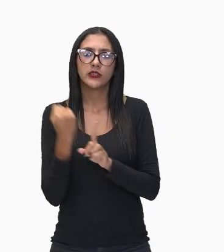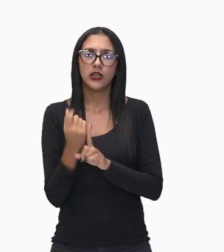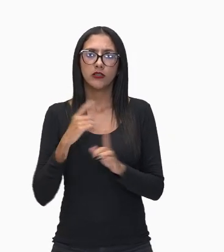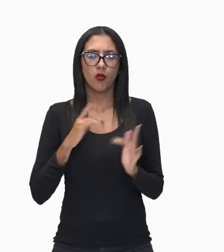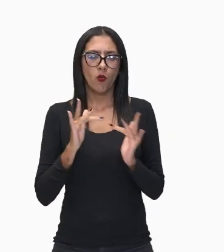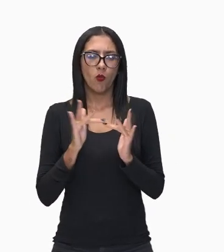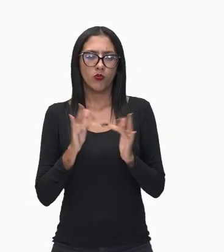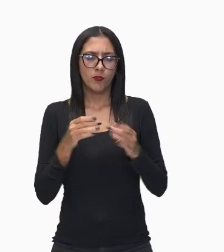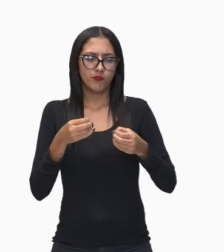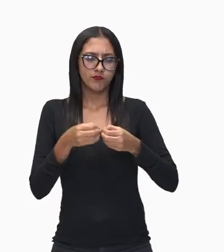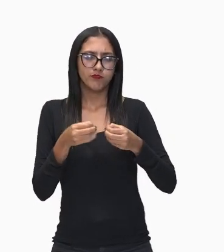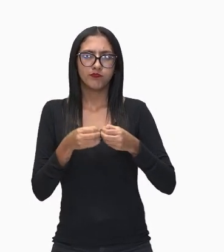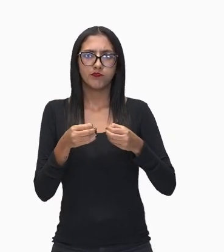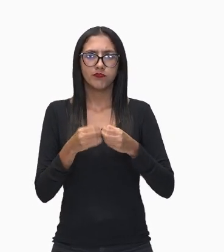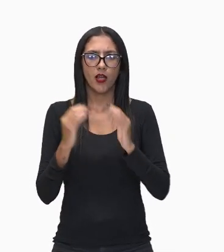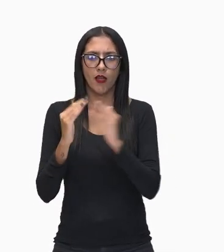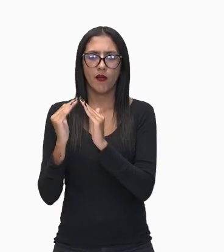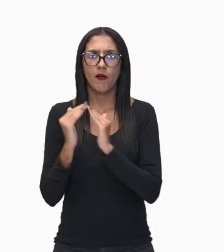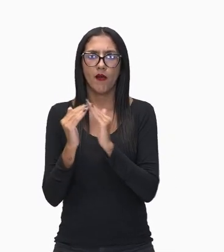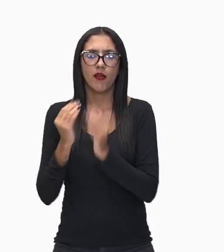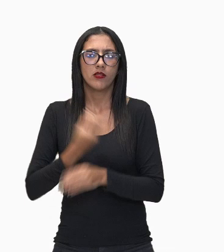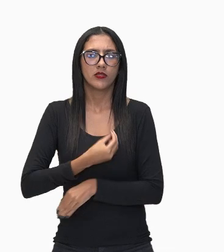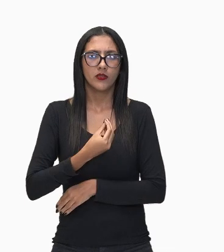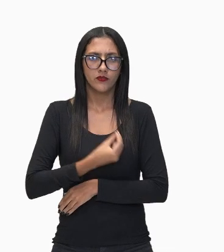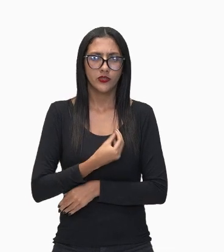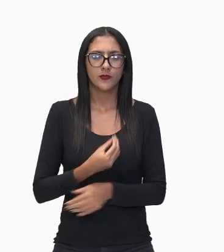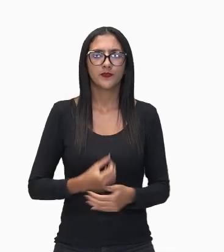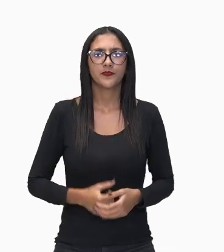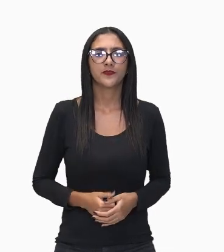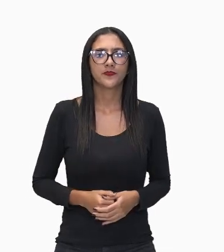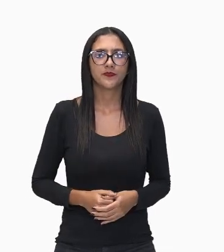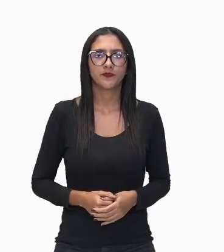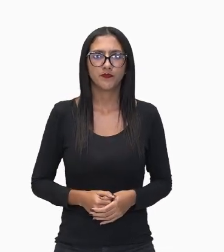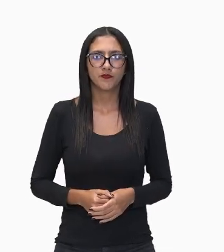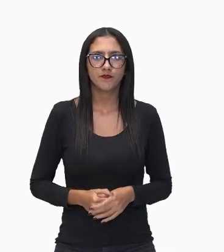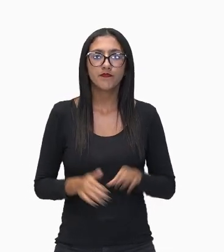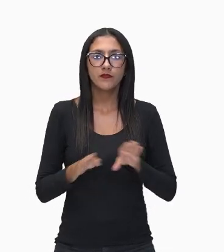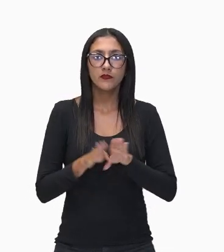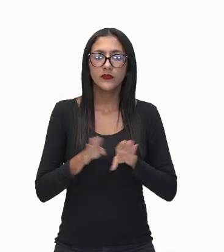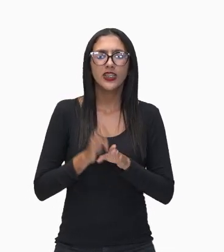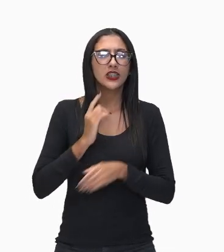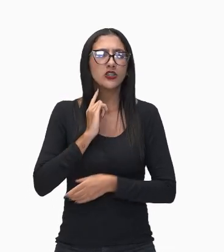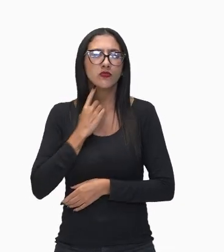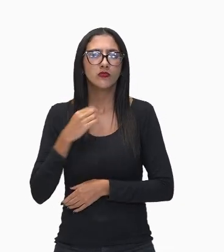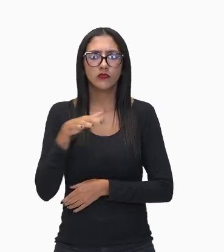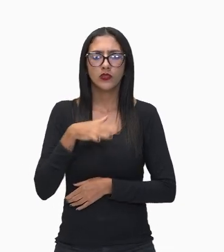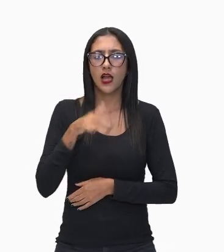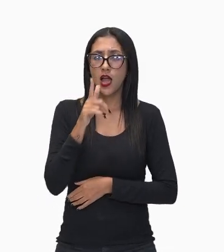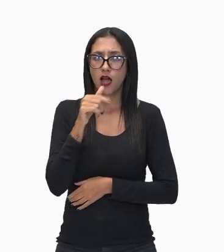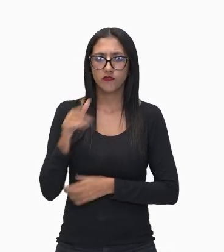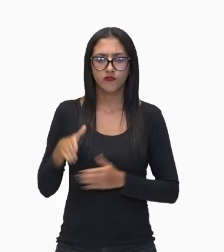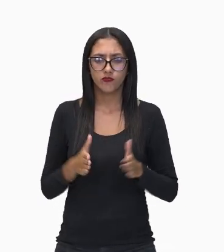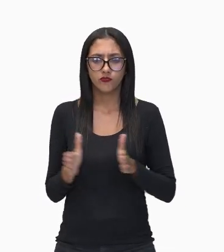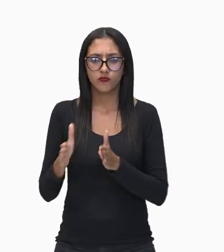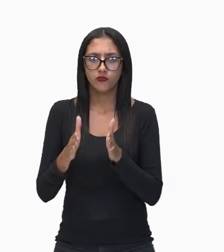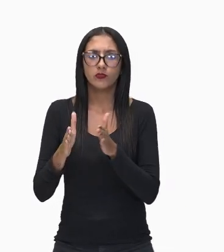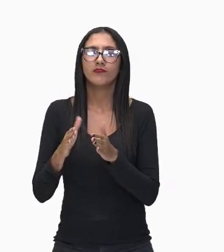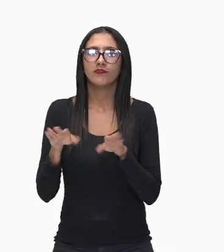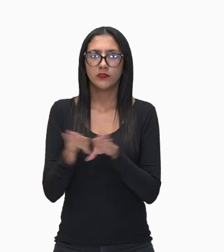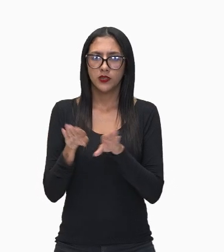que residem próximos a esses lugares. A poluição dos rios também é